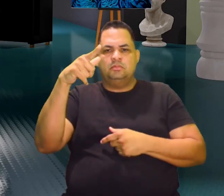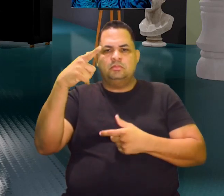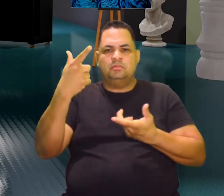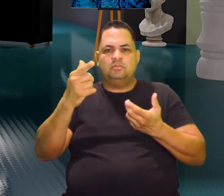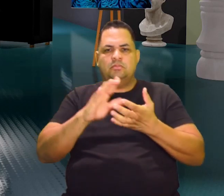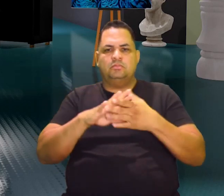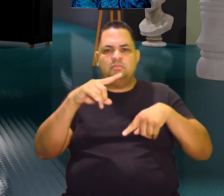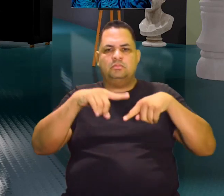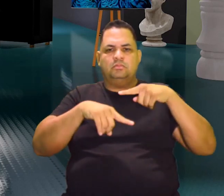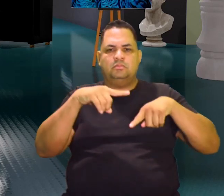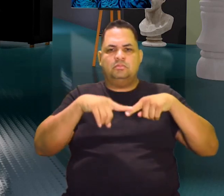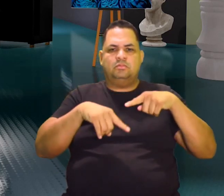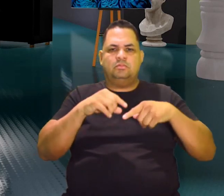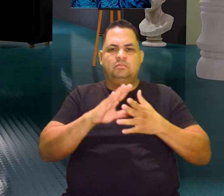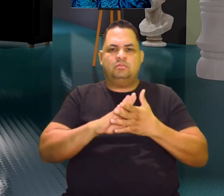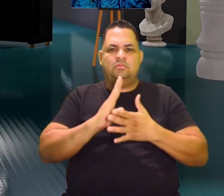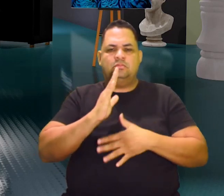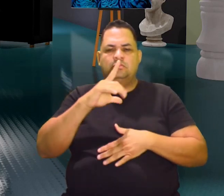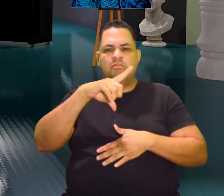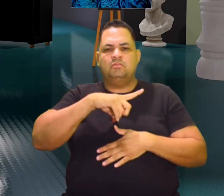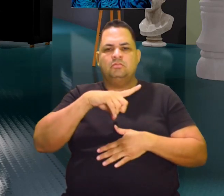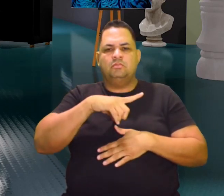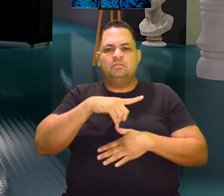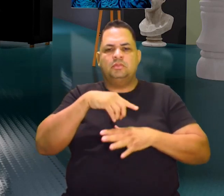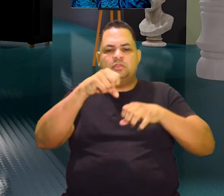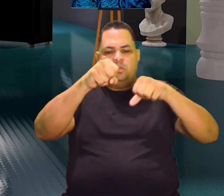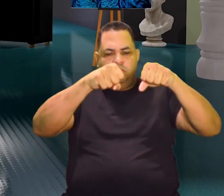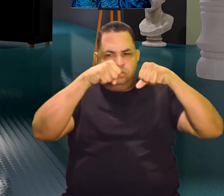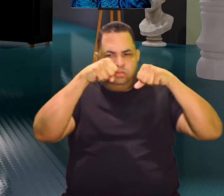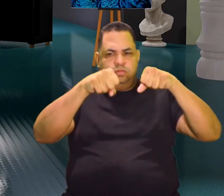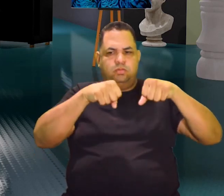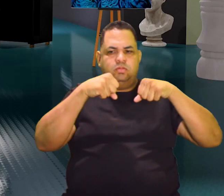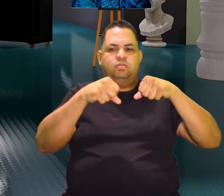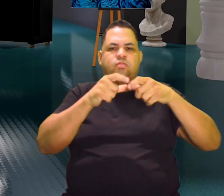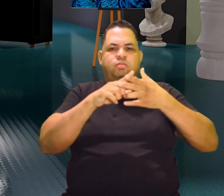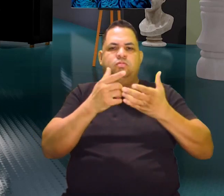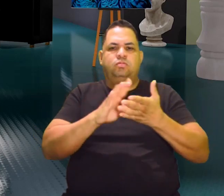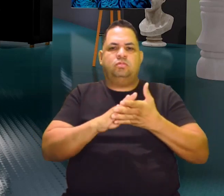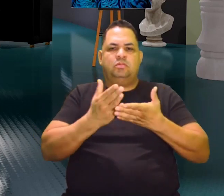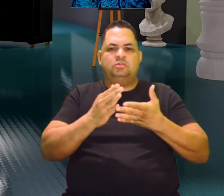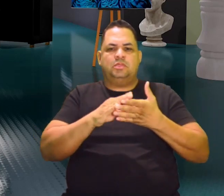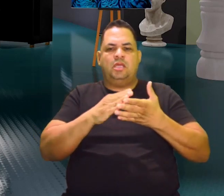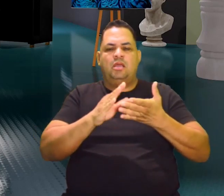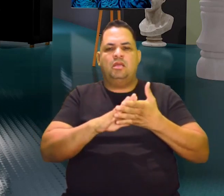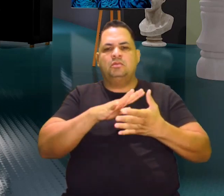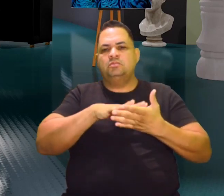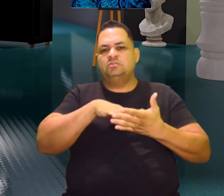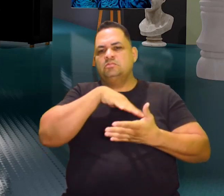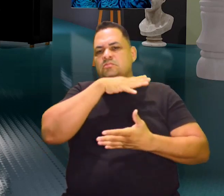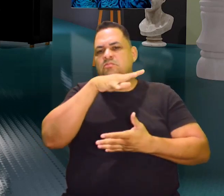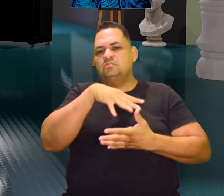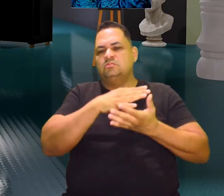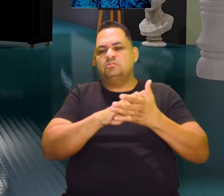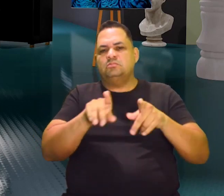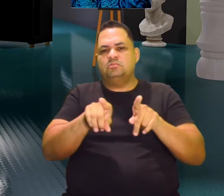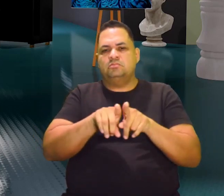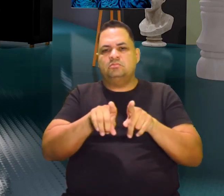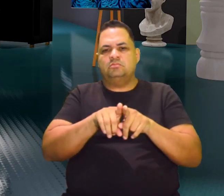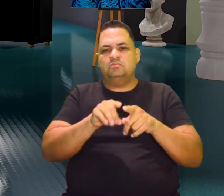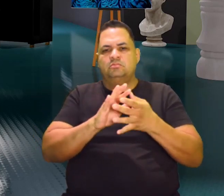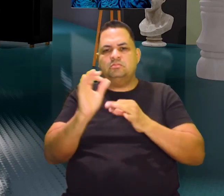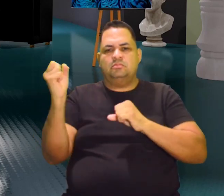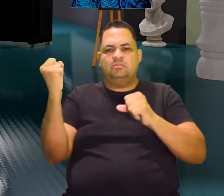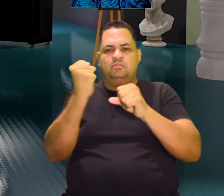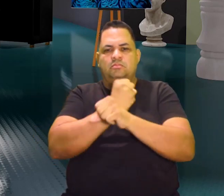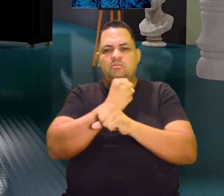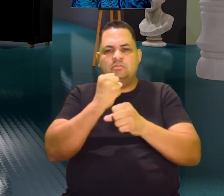recursos, né? Acho que eles já tinham carroças, né, puxada por animais, porém foi-se construído com